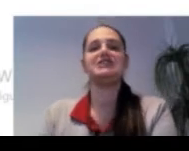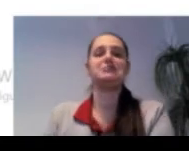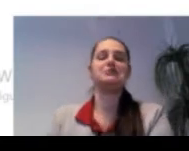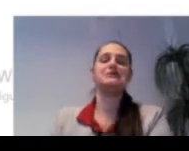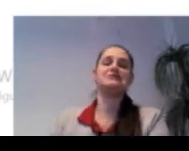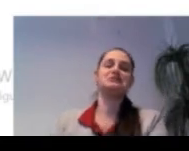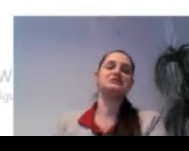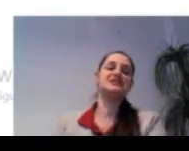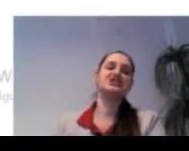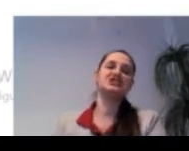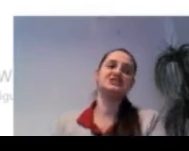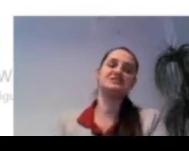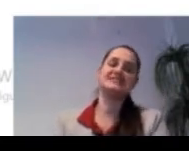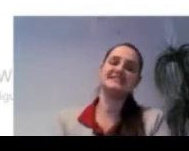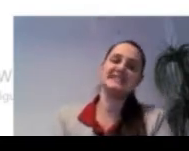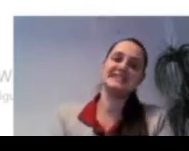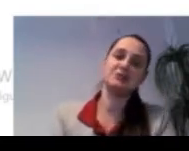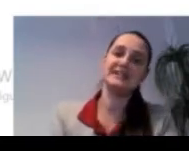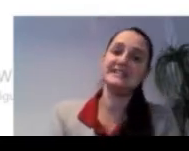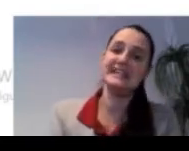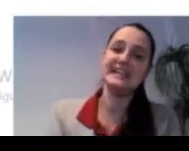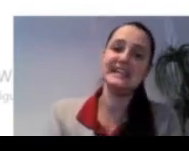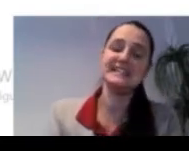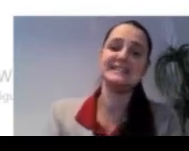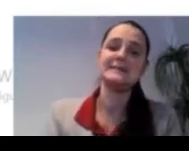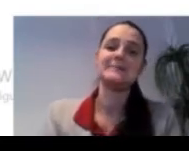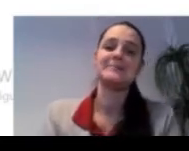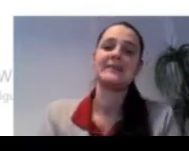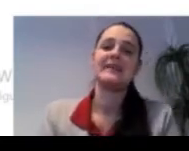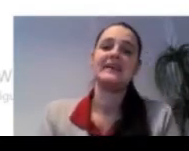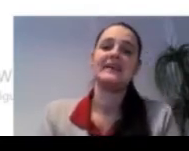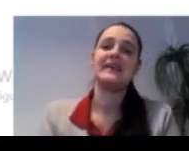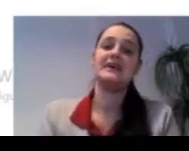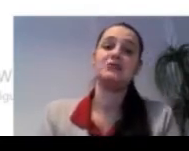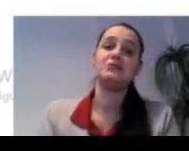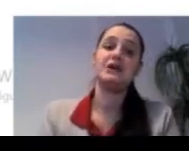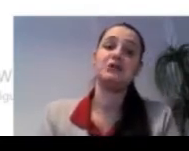claro que a gente tem um problema de muita gente não estar seguindo a quarentena,